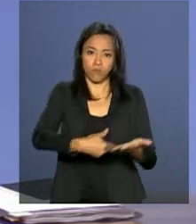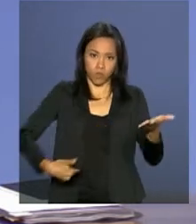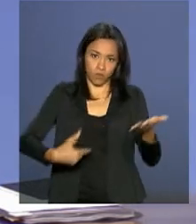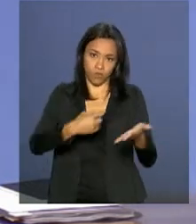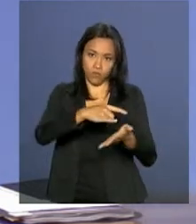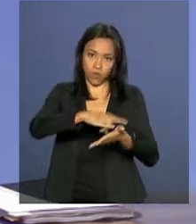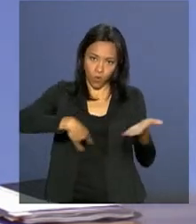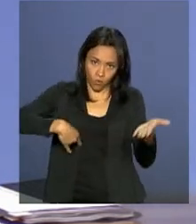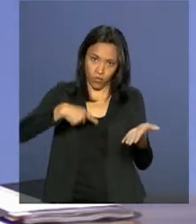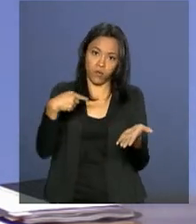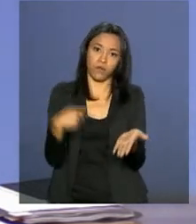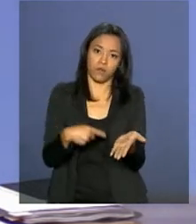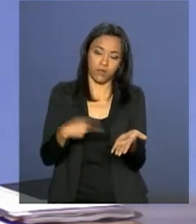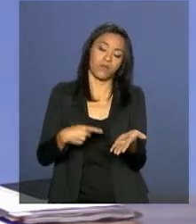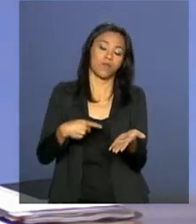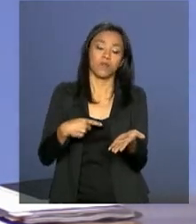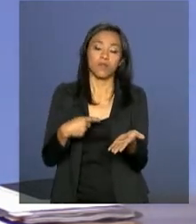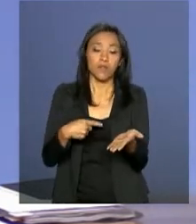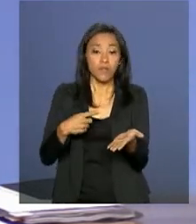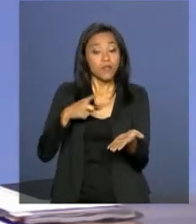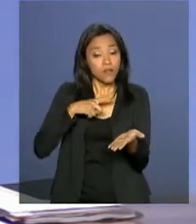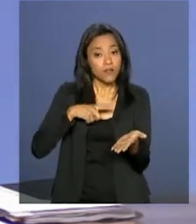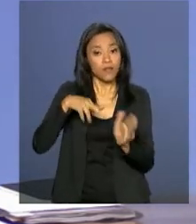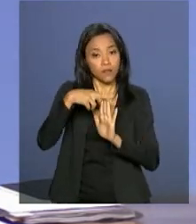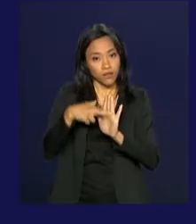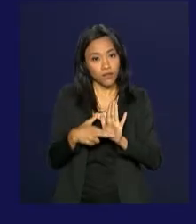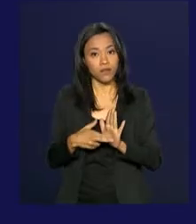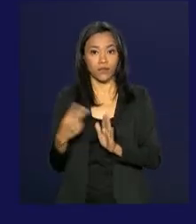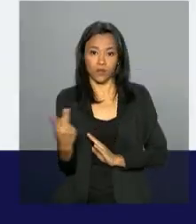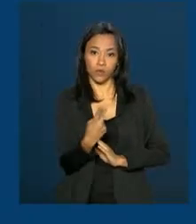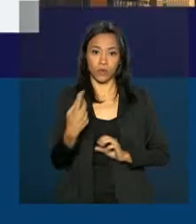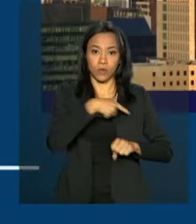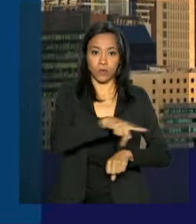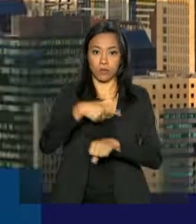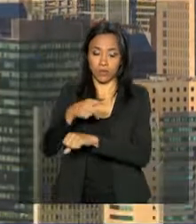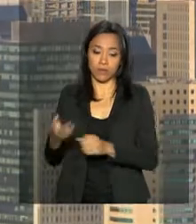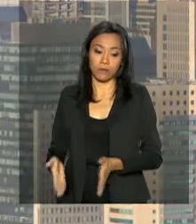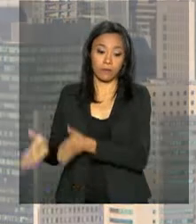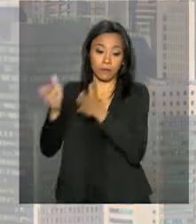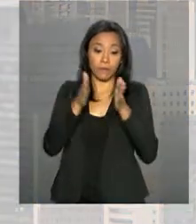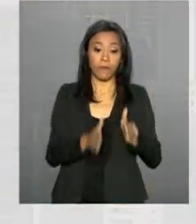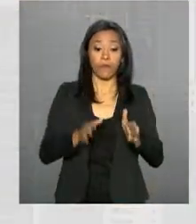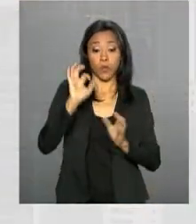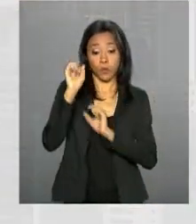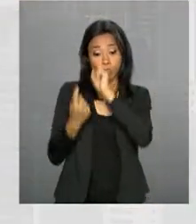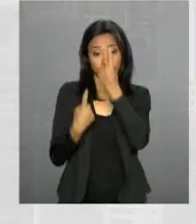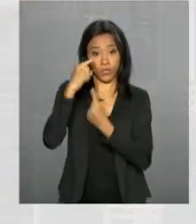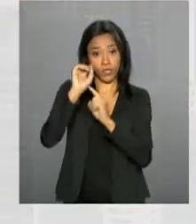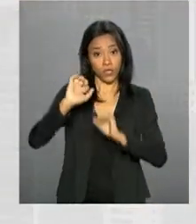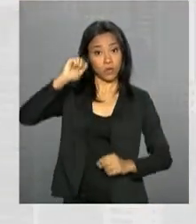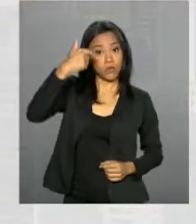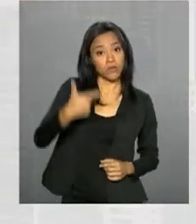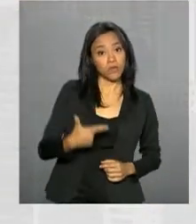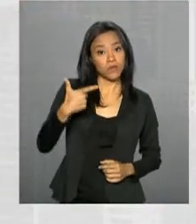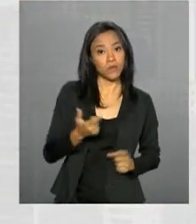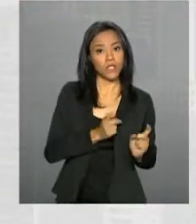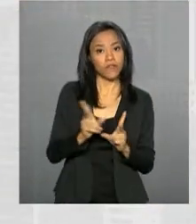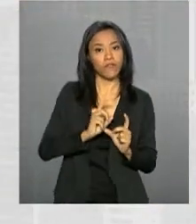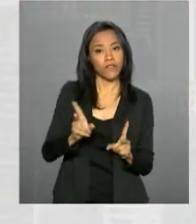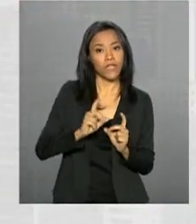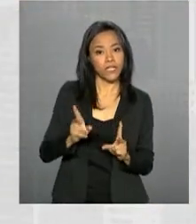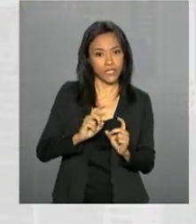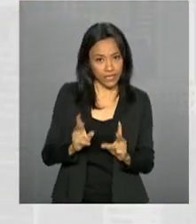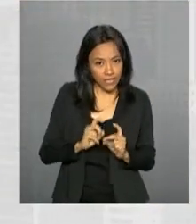é as relações é do brasil dos filho o chile é o segundo maior parceiro comercial do brasil na américa do sul